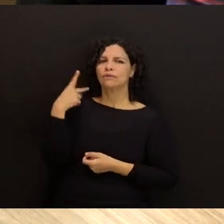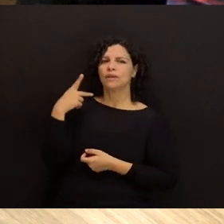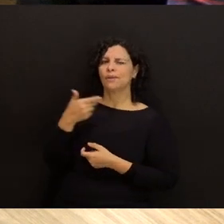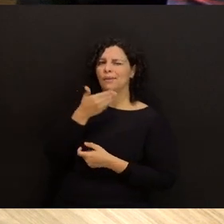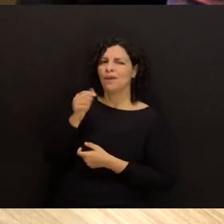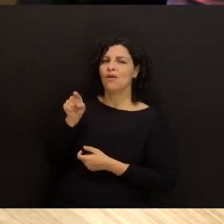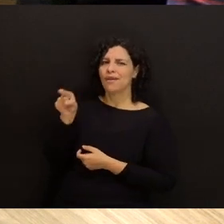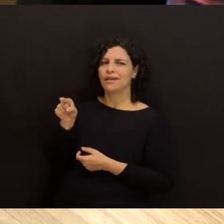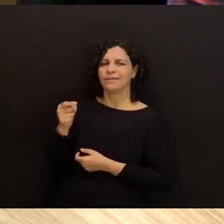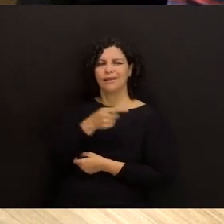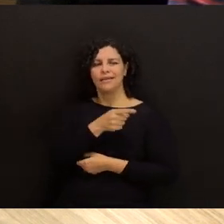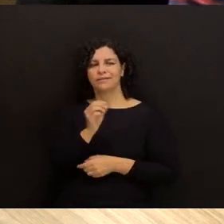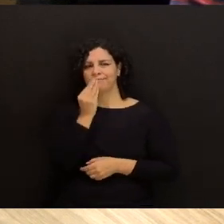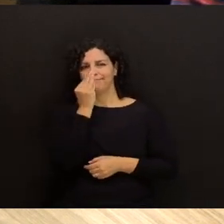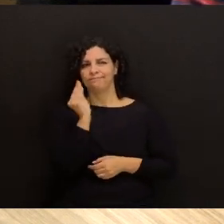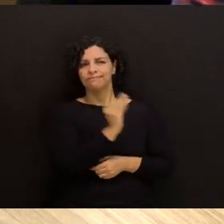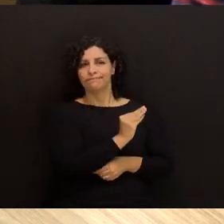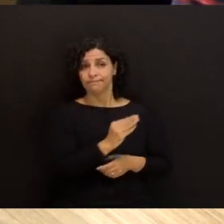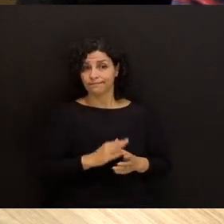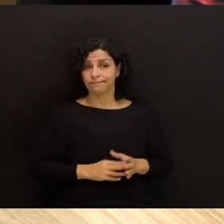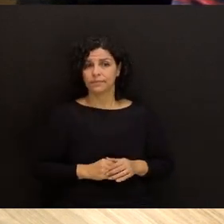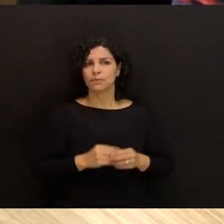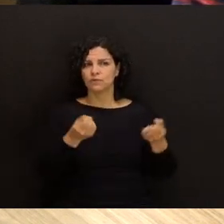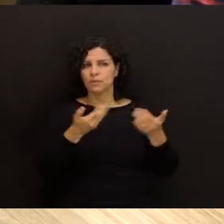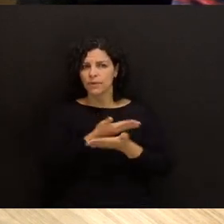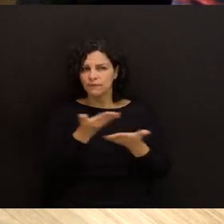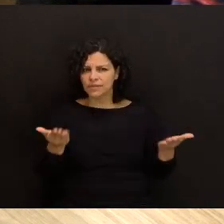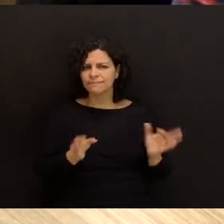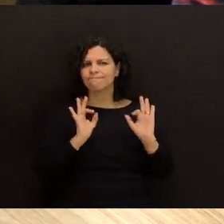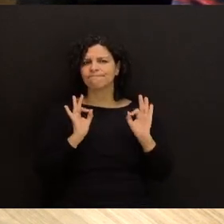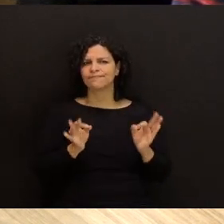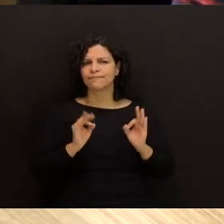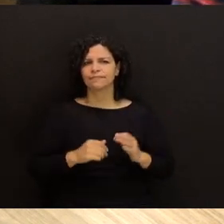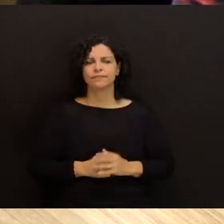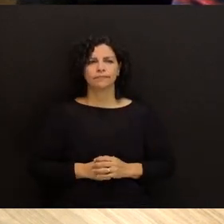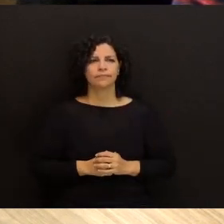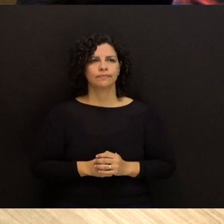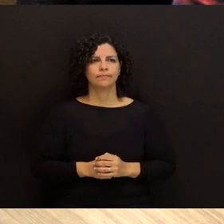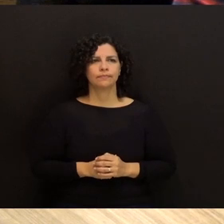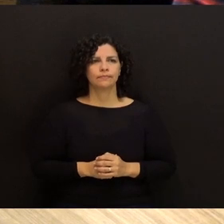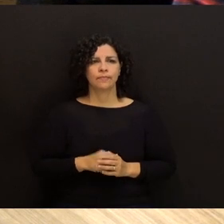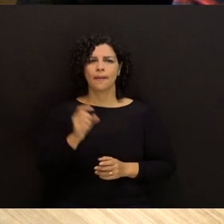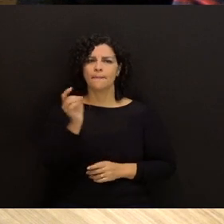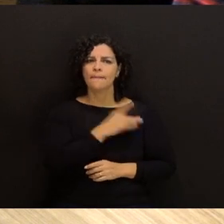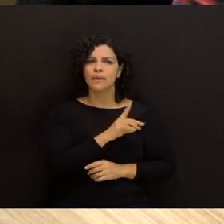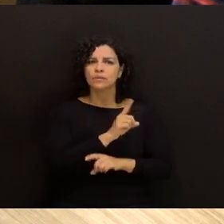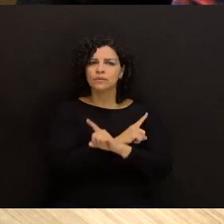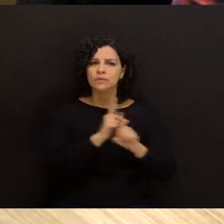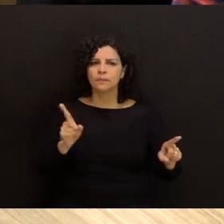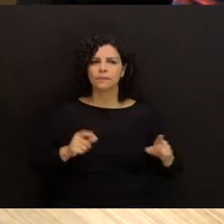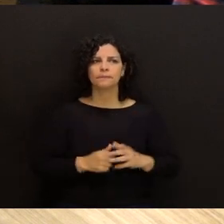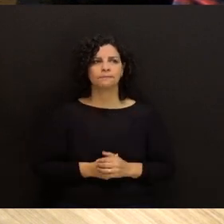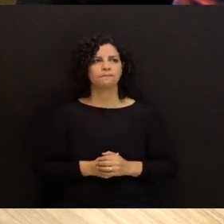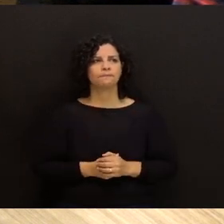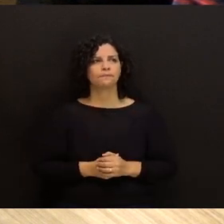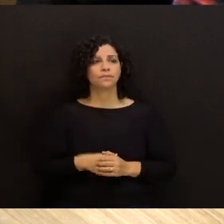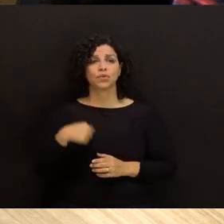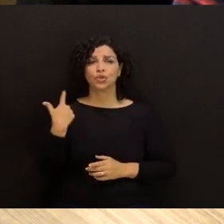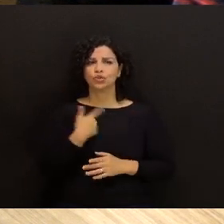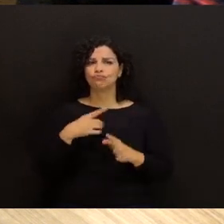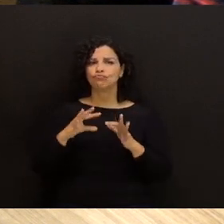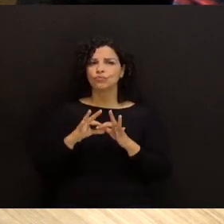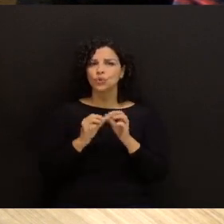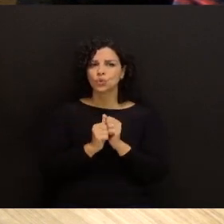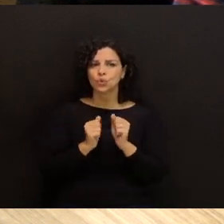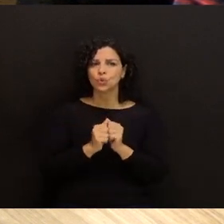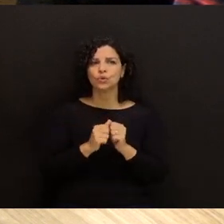e vamos isolar eles mas eu vou dizer para vocês com toda certeza não tenho medo Vamos nos unir